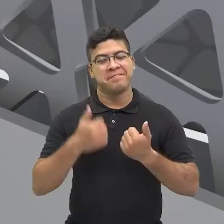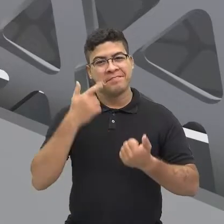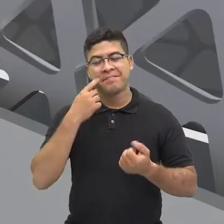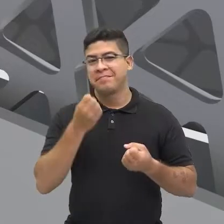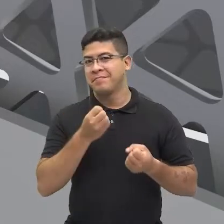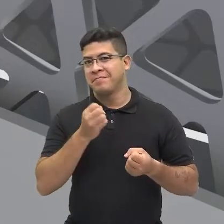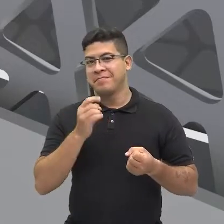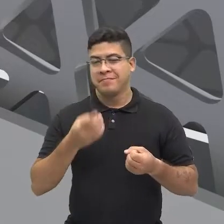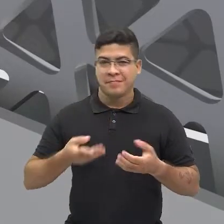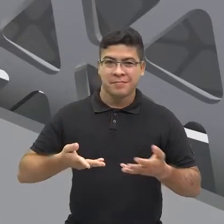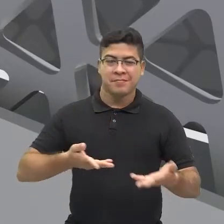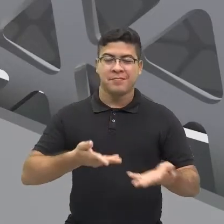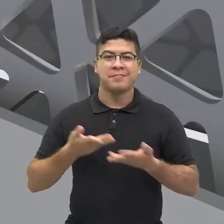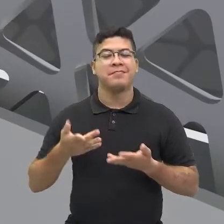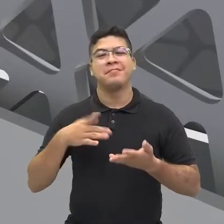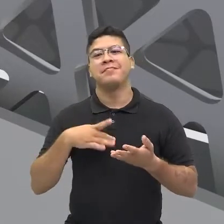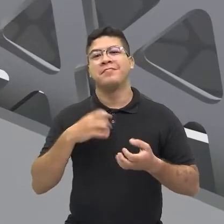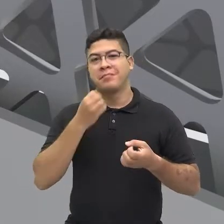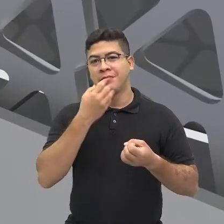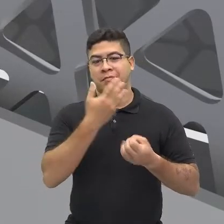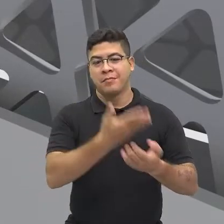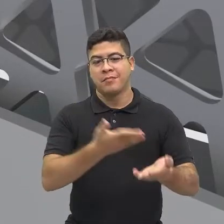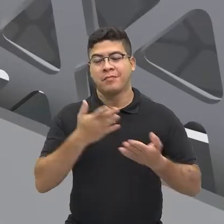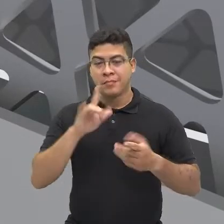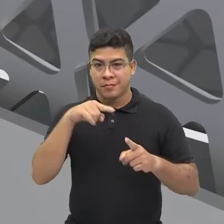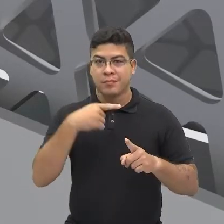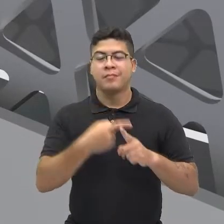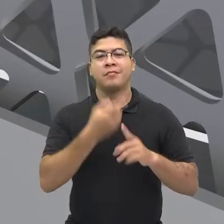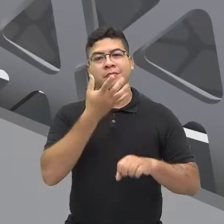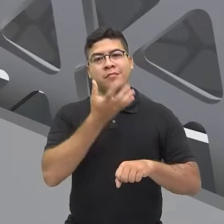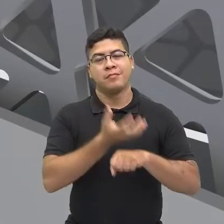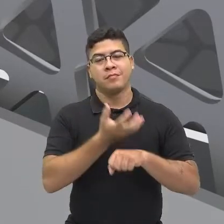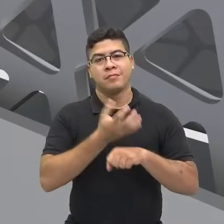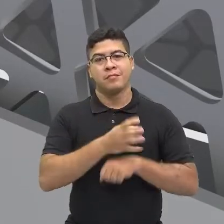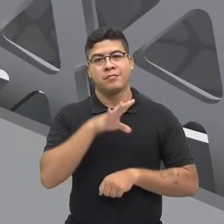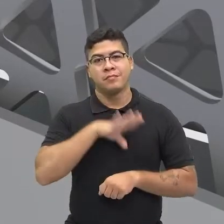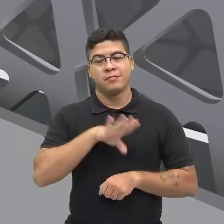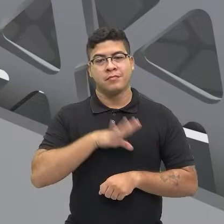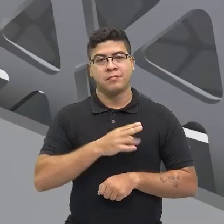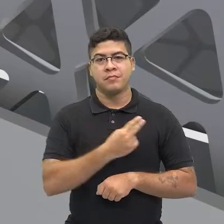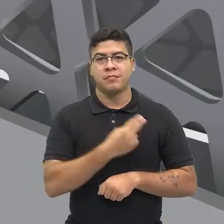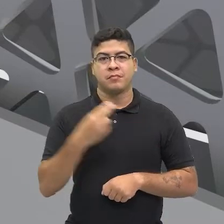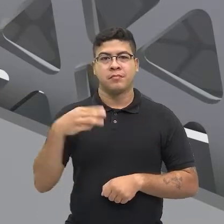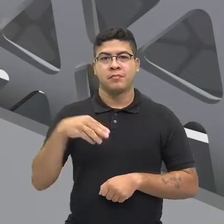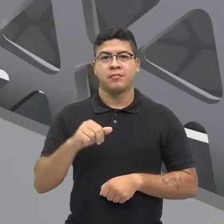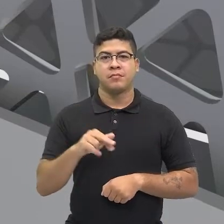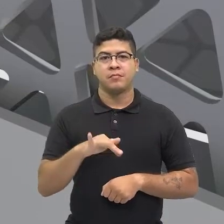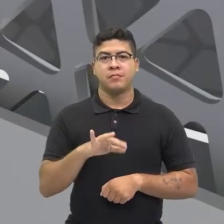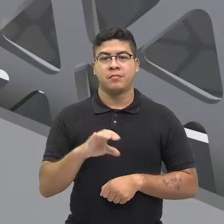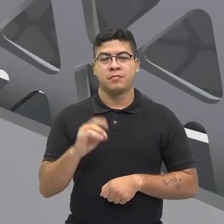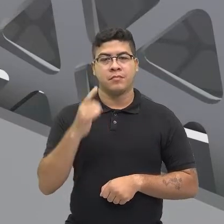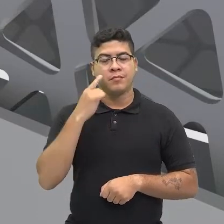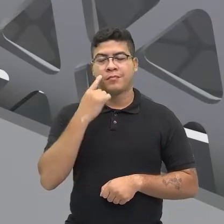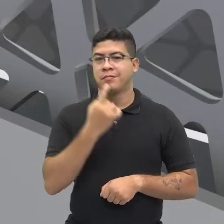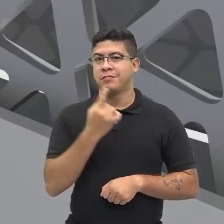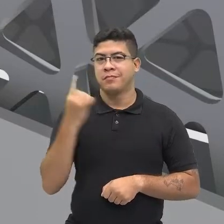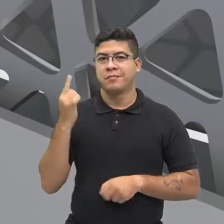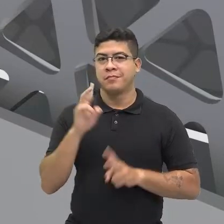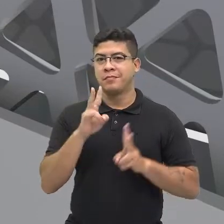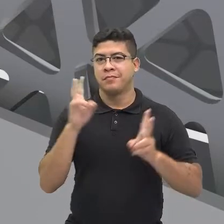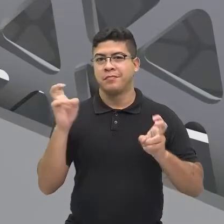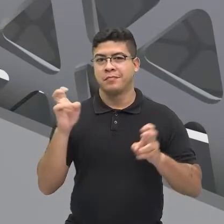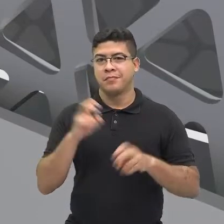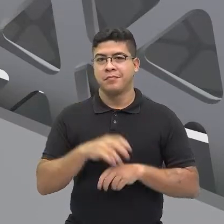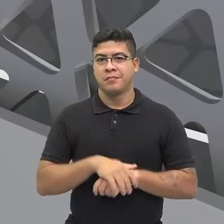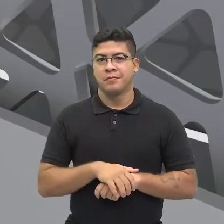sejam bem-vindos. Mais uma aula de língua portuguesa. Sou o professor Mário. Vamos ao objeto do conhecimento da aula de hoje? Vamos lá,